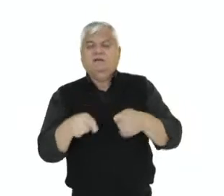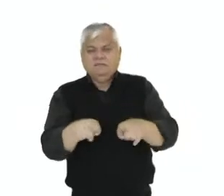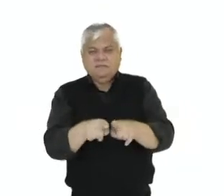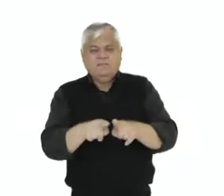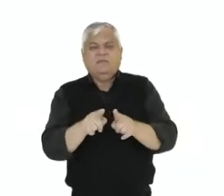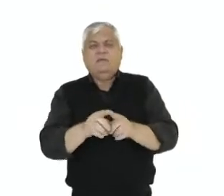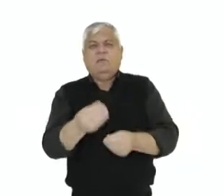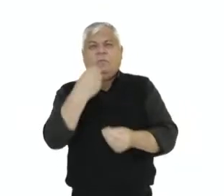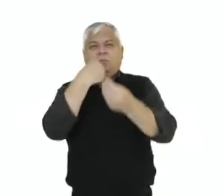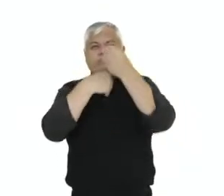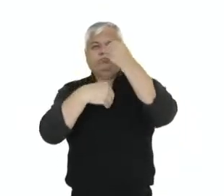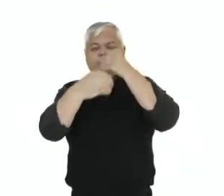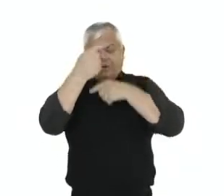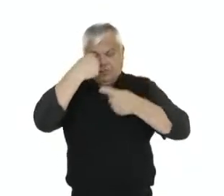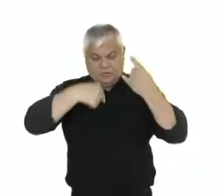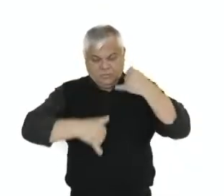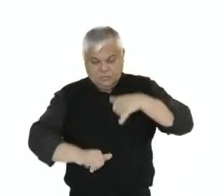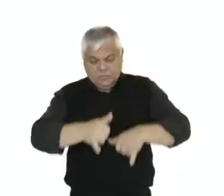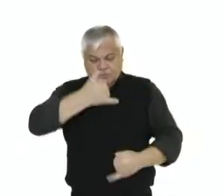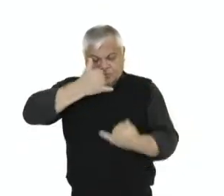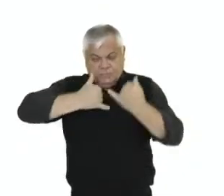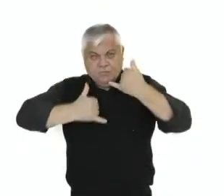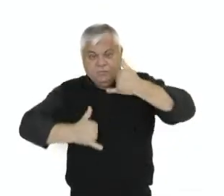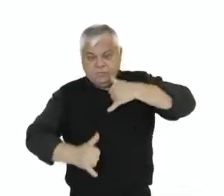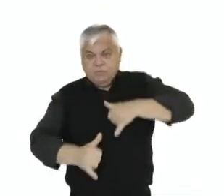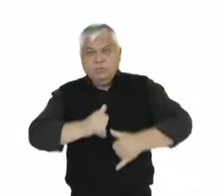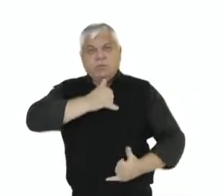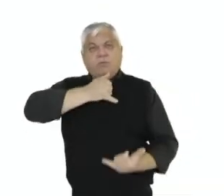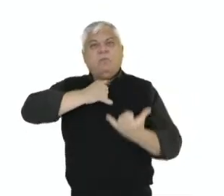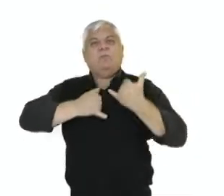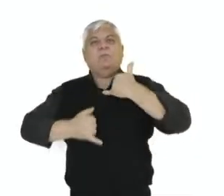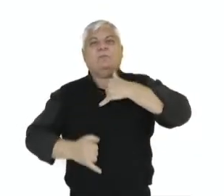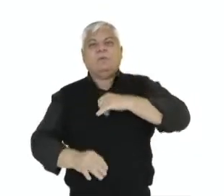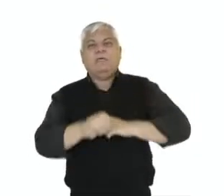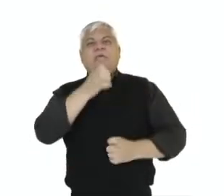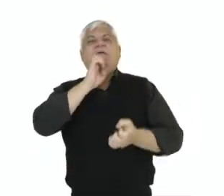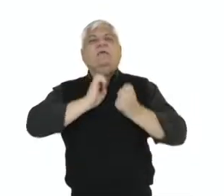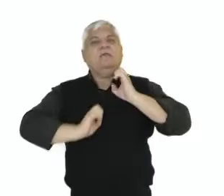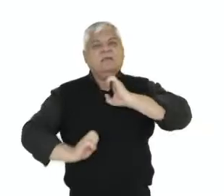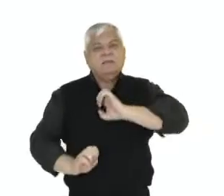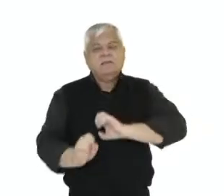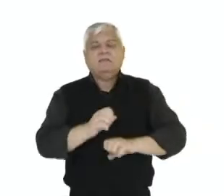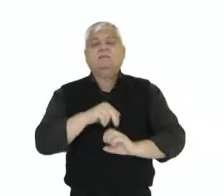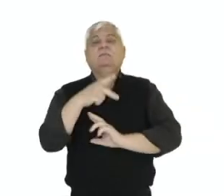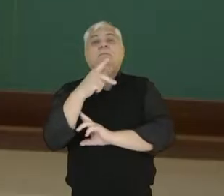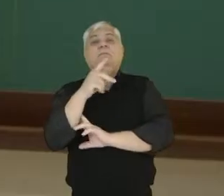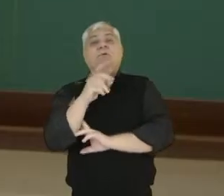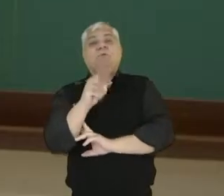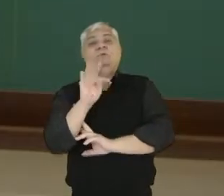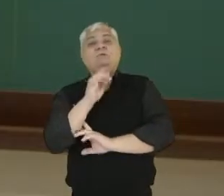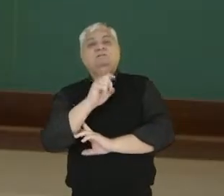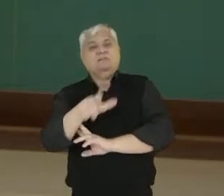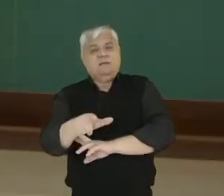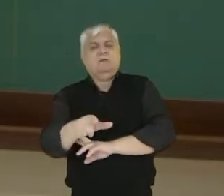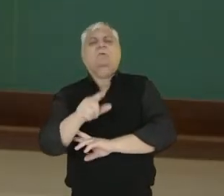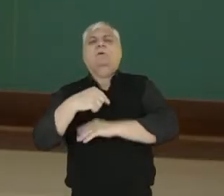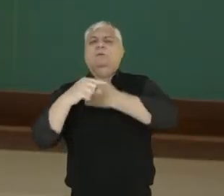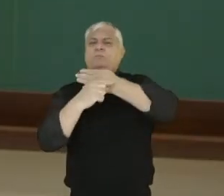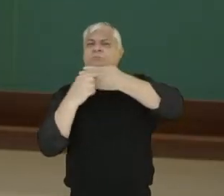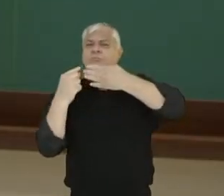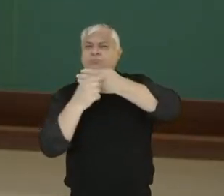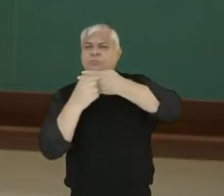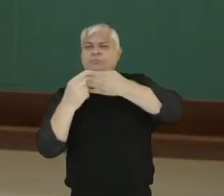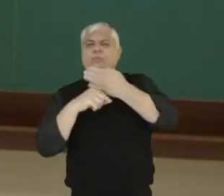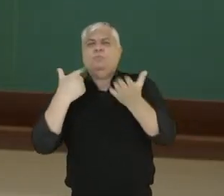são formas de energia armazenada, isto é, de energia potencial. Isso aqui eu tirei de um livro do Buongiorno